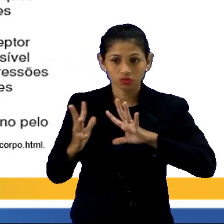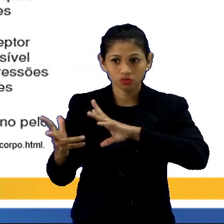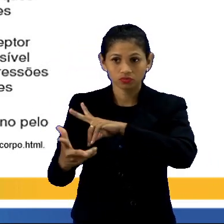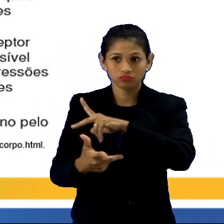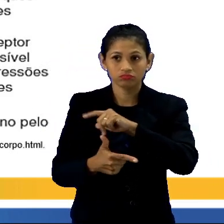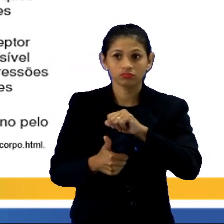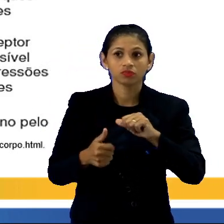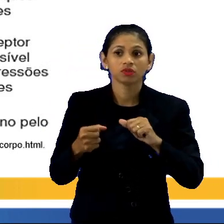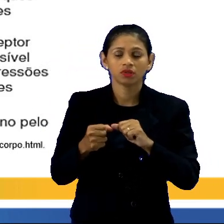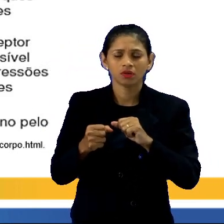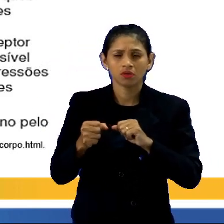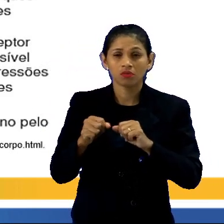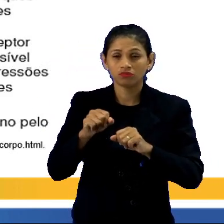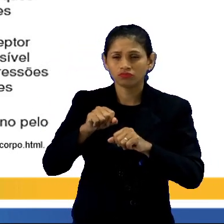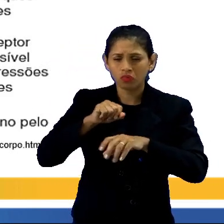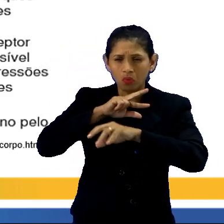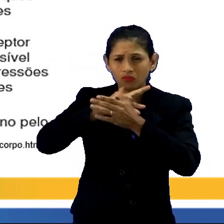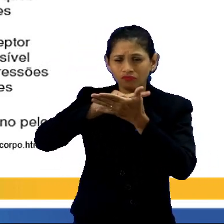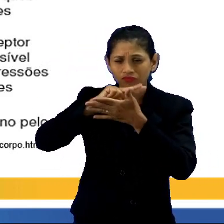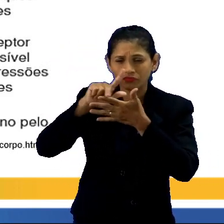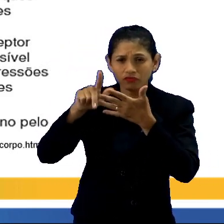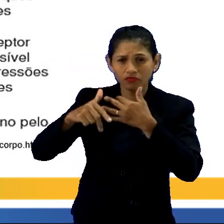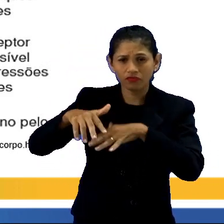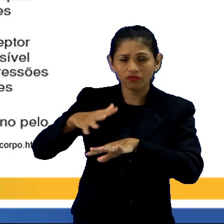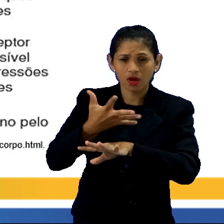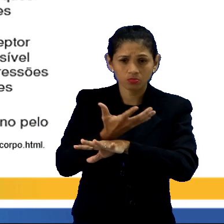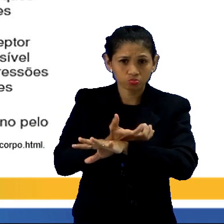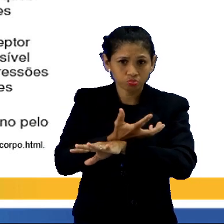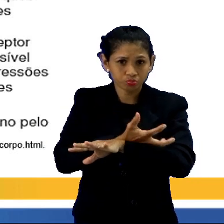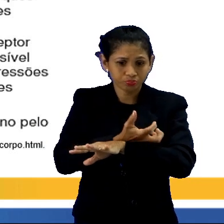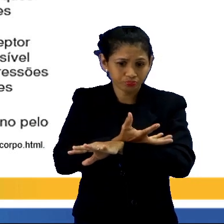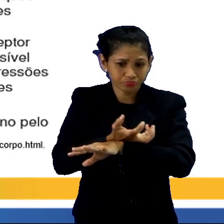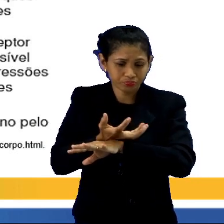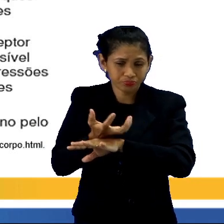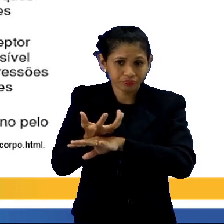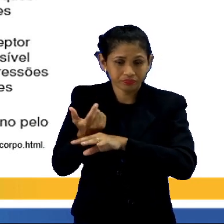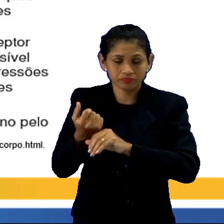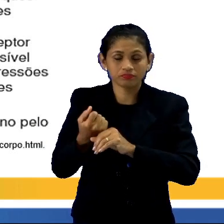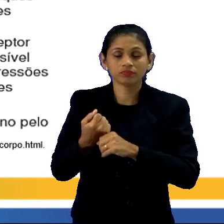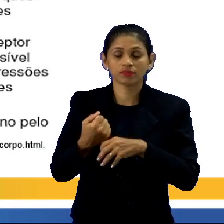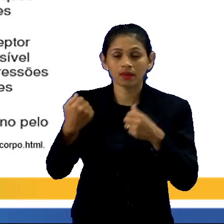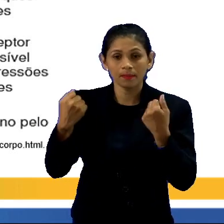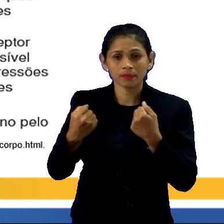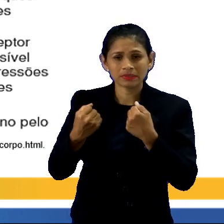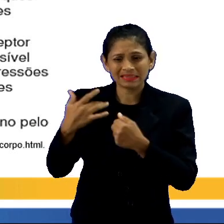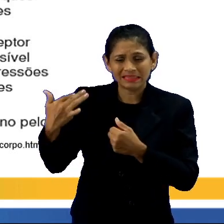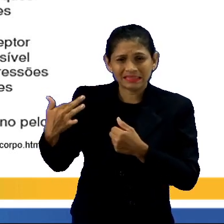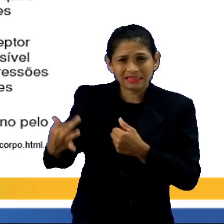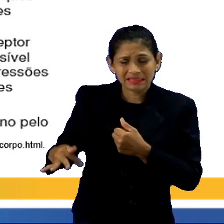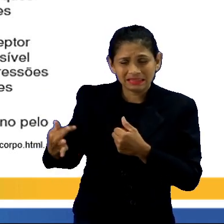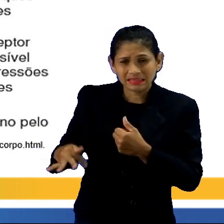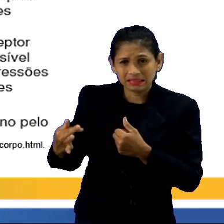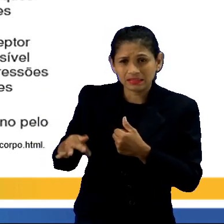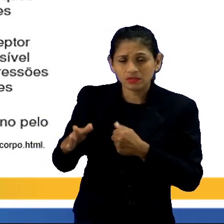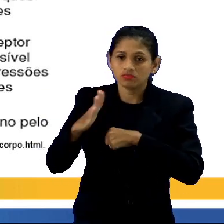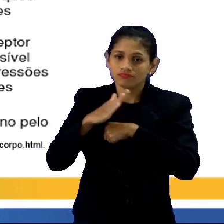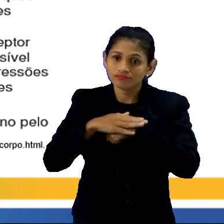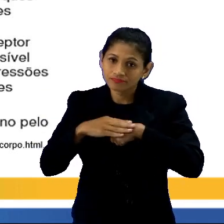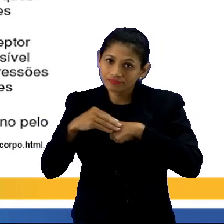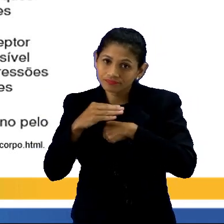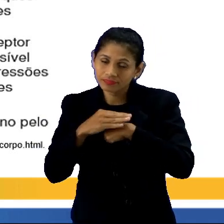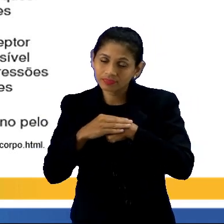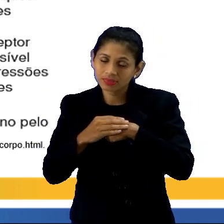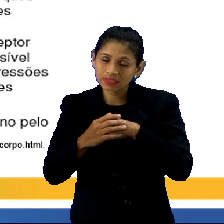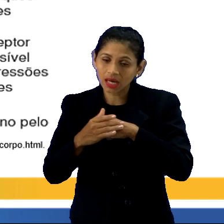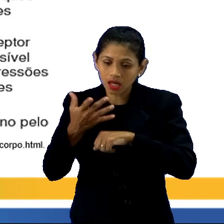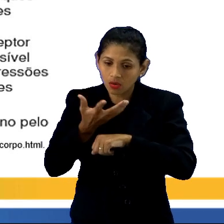aos vários tipos de receptores que ela carrega. E a gente pode sentir dor, pode ter sensações táteis e sensações térmicas.